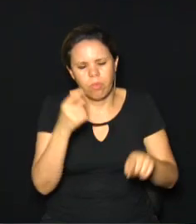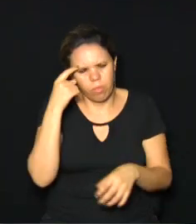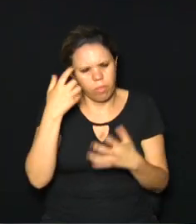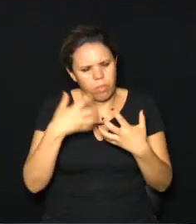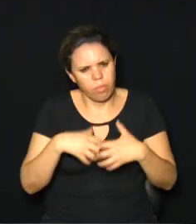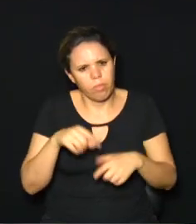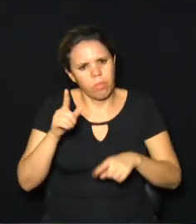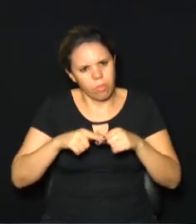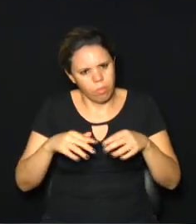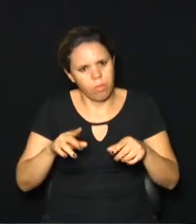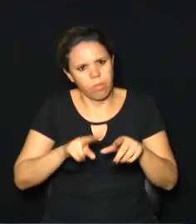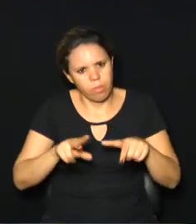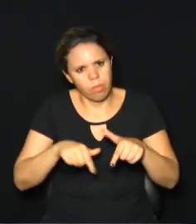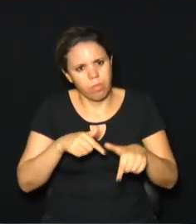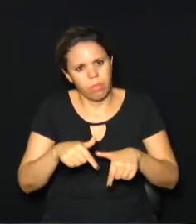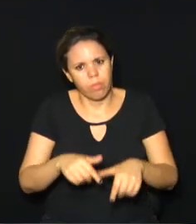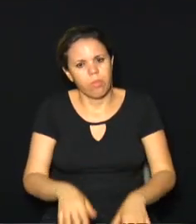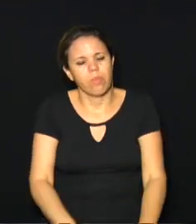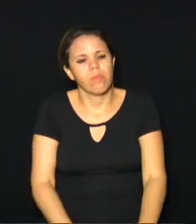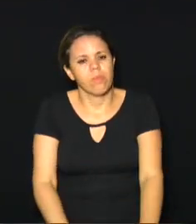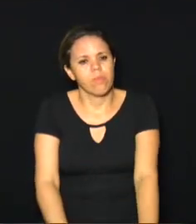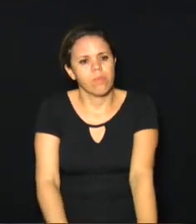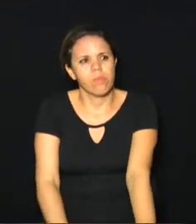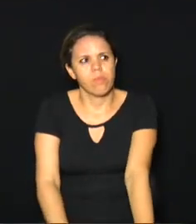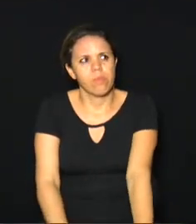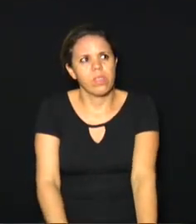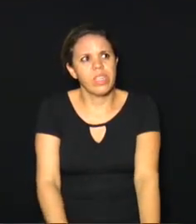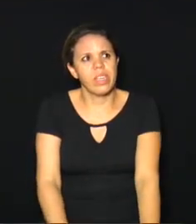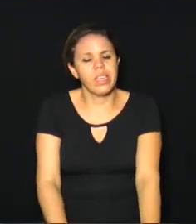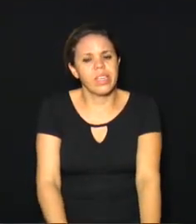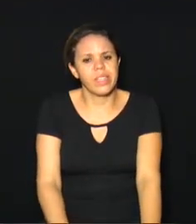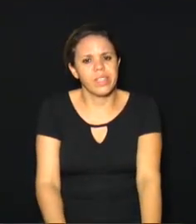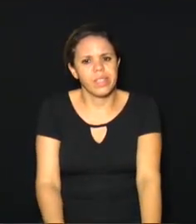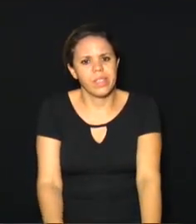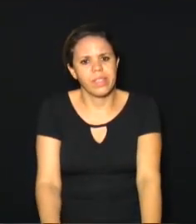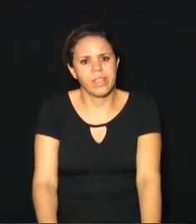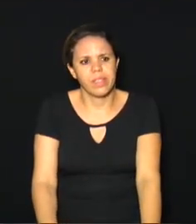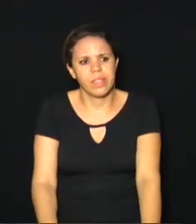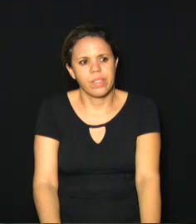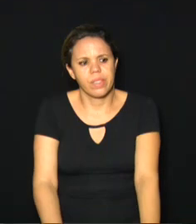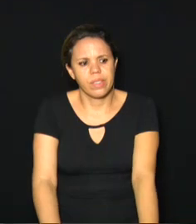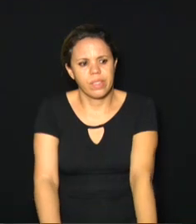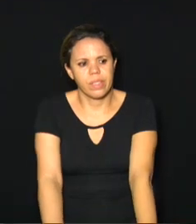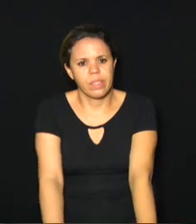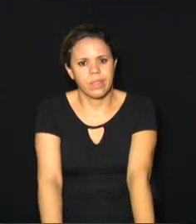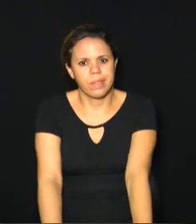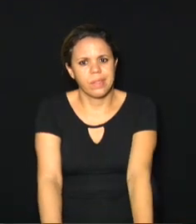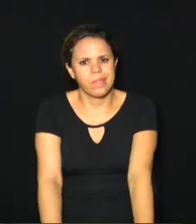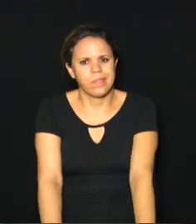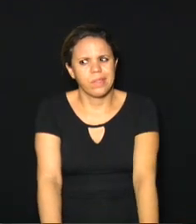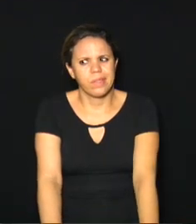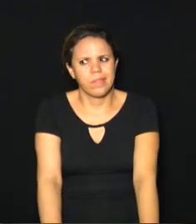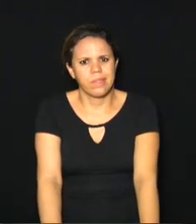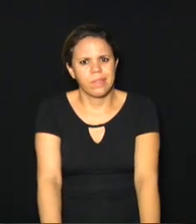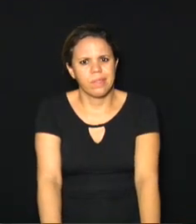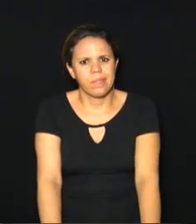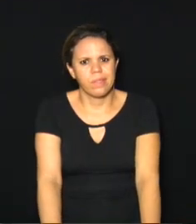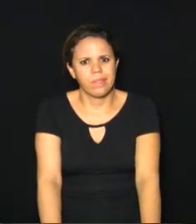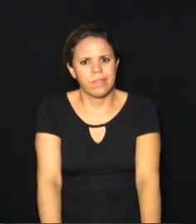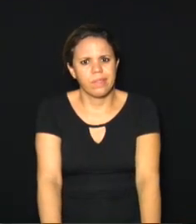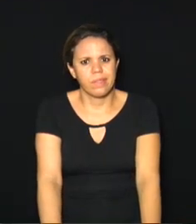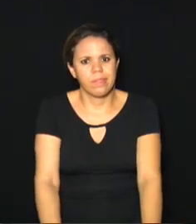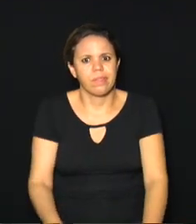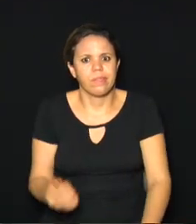tem material para isso, todo lugar tem. O funcionalismo público é rico em pessoas capacitadas que podem colaborar, por isso